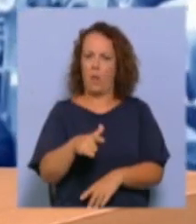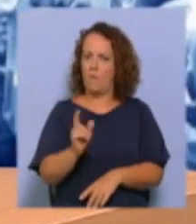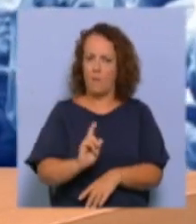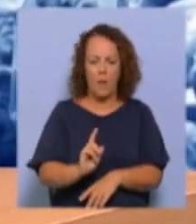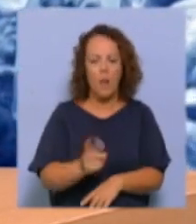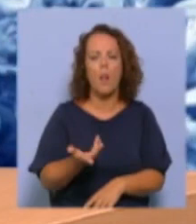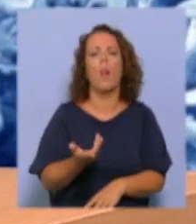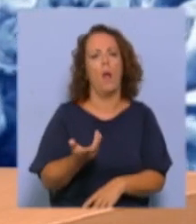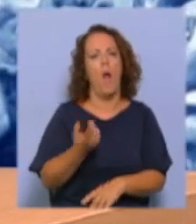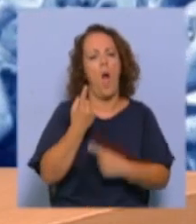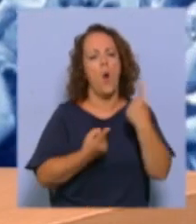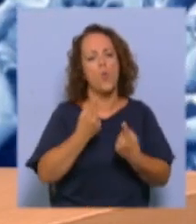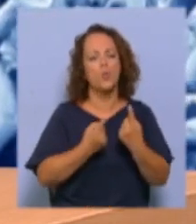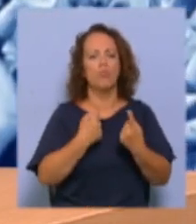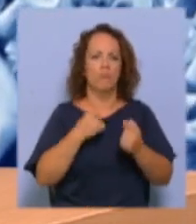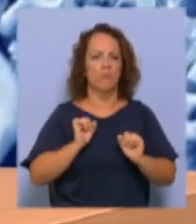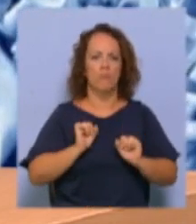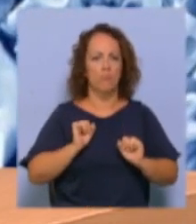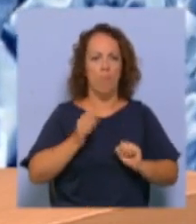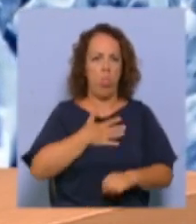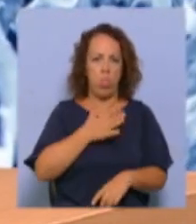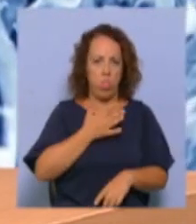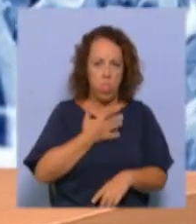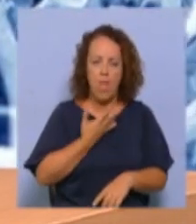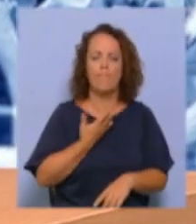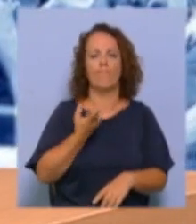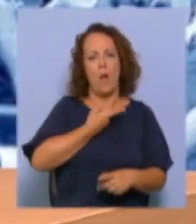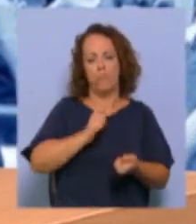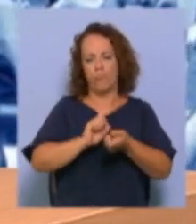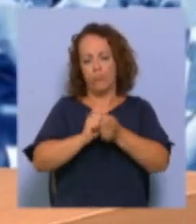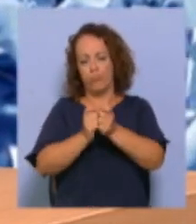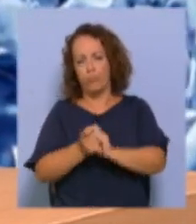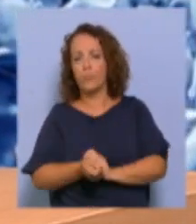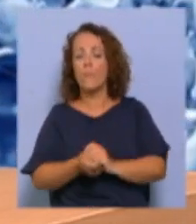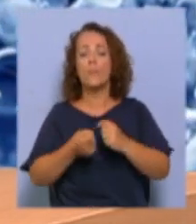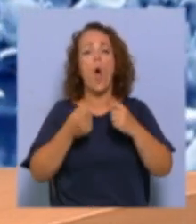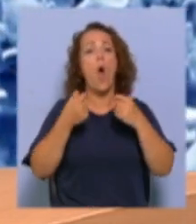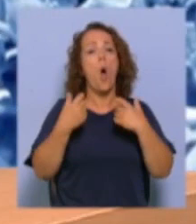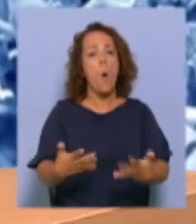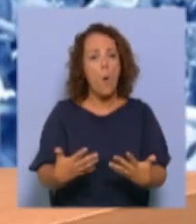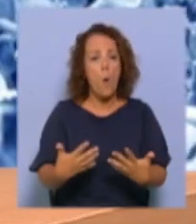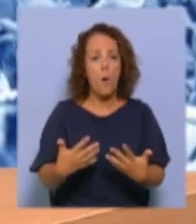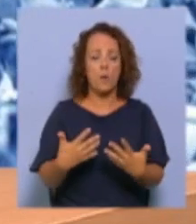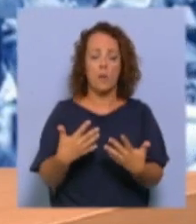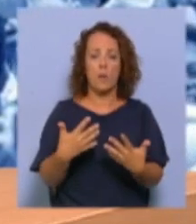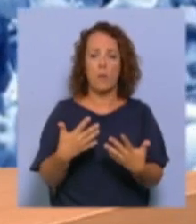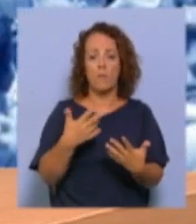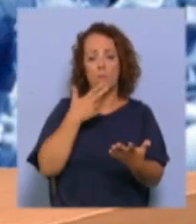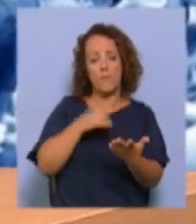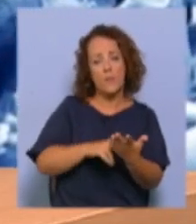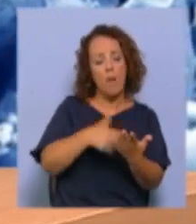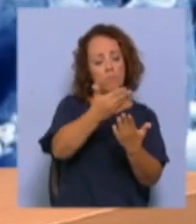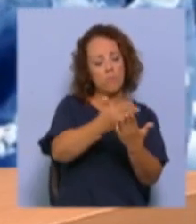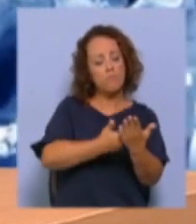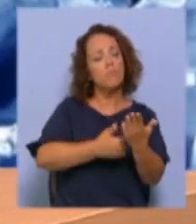houve também recuso a esse nível, houve reformulações, e tudo aquilo que agora se nos oferece, apesar de tudo, oferece-nos muito